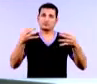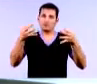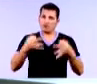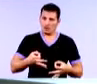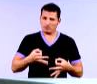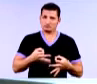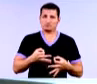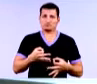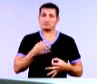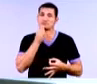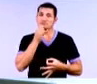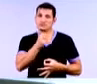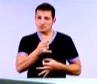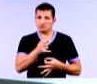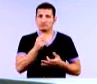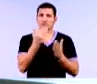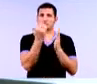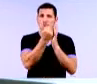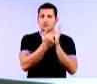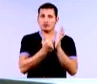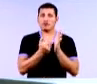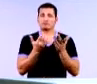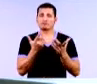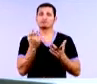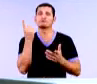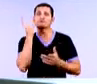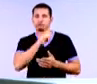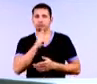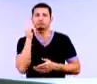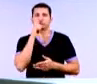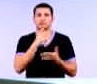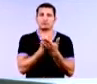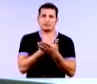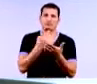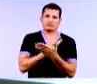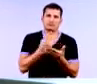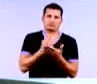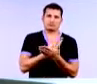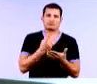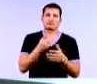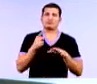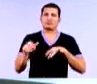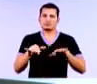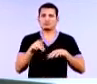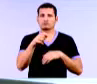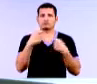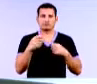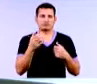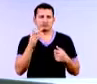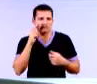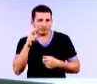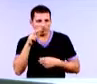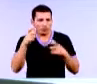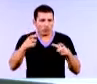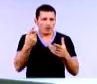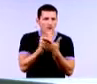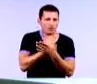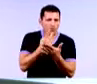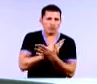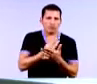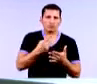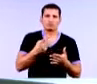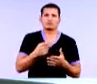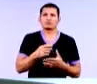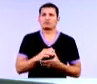vai apresentar um erro, né? Vai começar os bugzinhos de programação que você vai ter que daí avaliar, ver onde que você errou. Às vezes